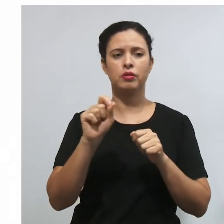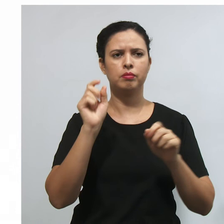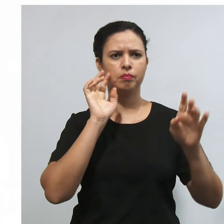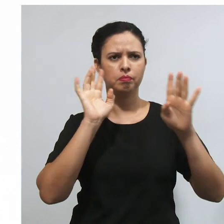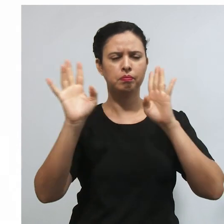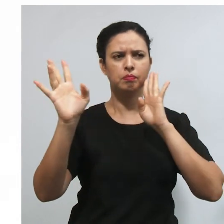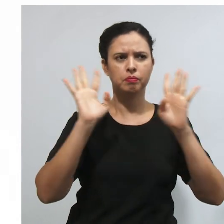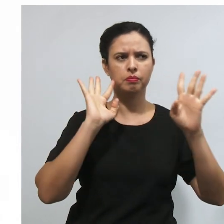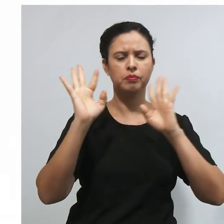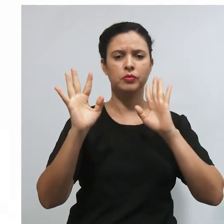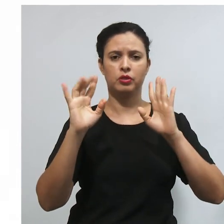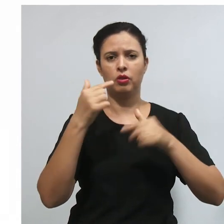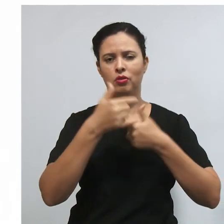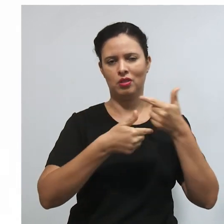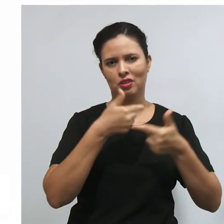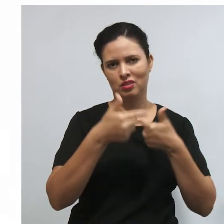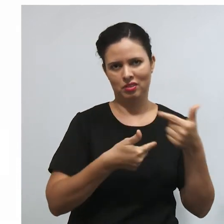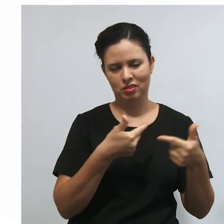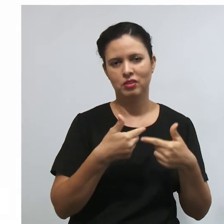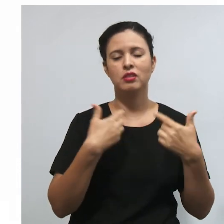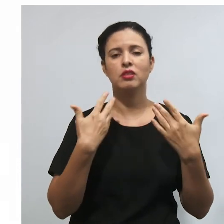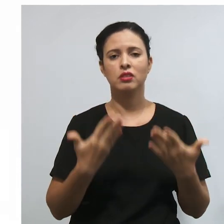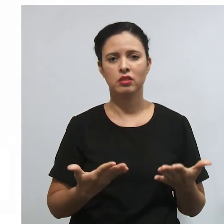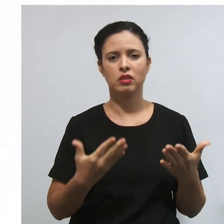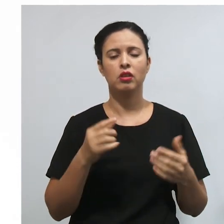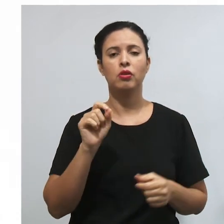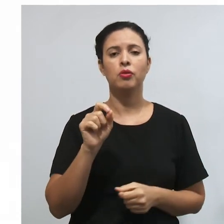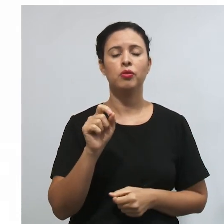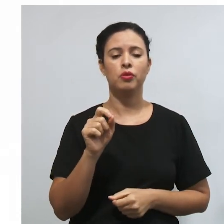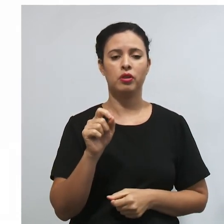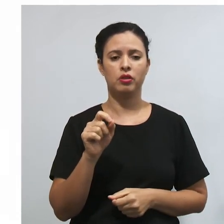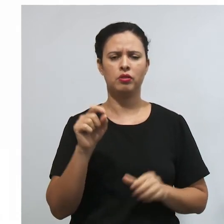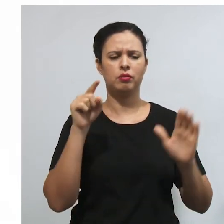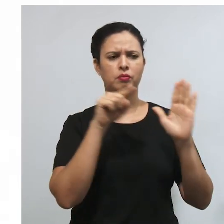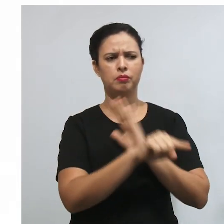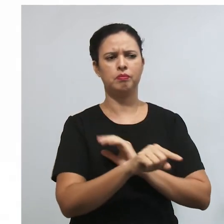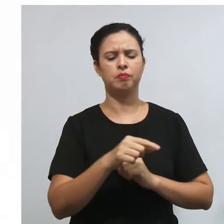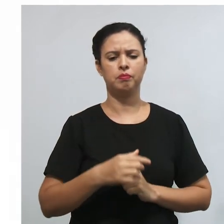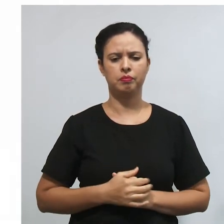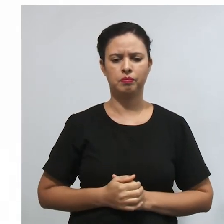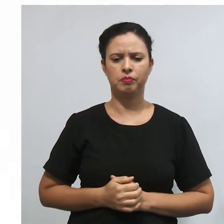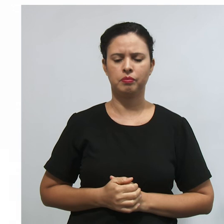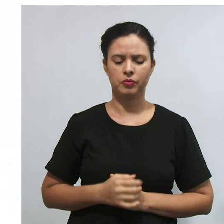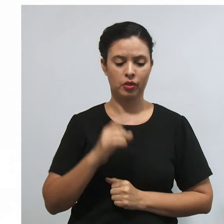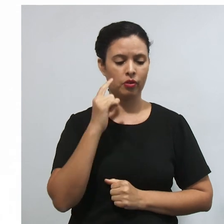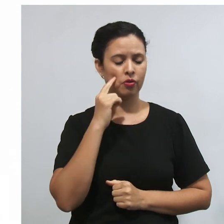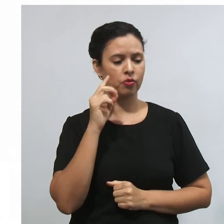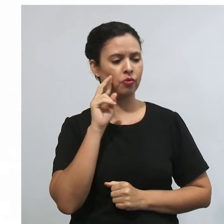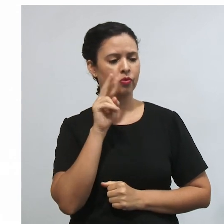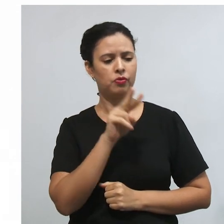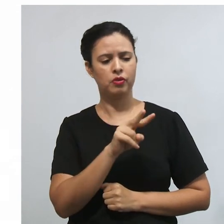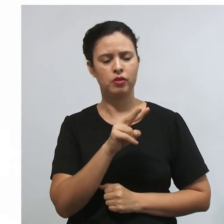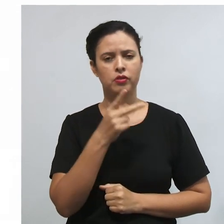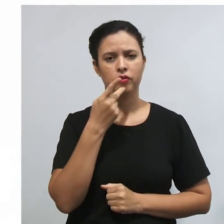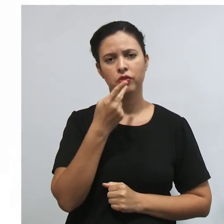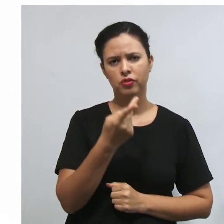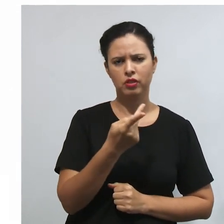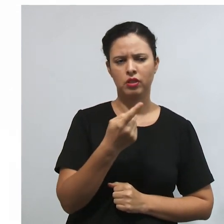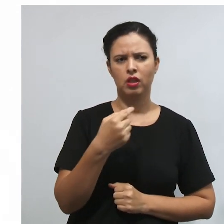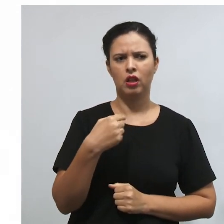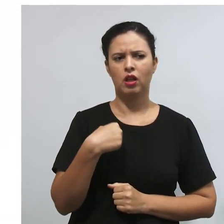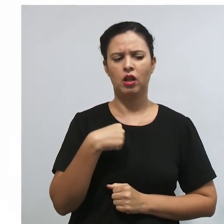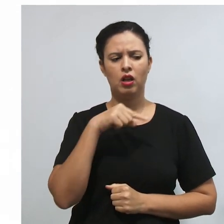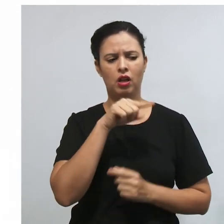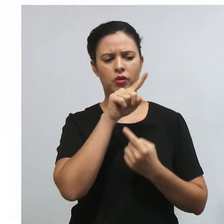reflexão sobre a ação. Então, nesse momento, você vai perguntar assim, você vai olhar e vai dizer: será que